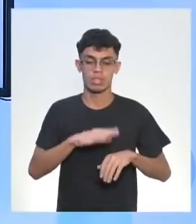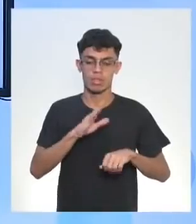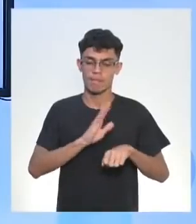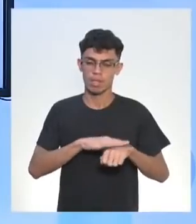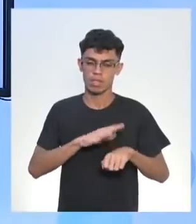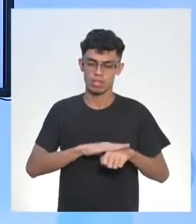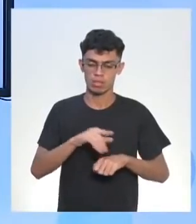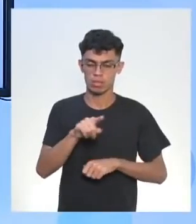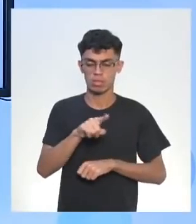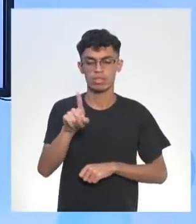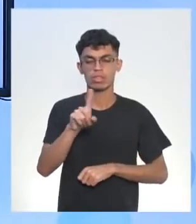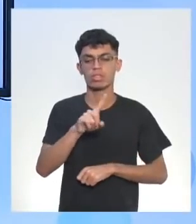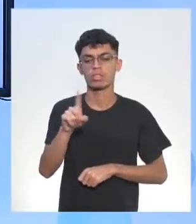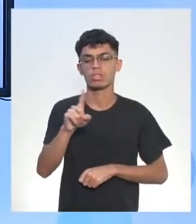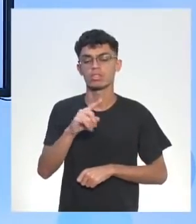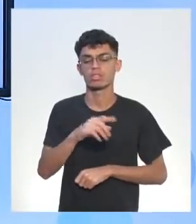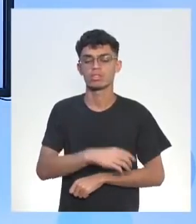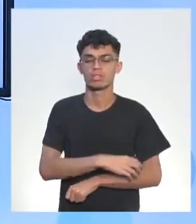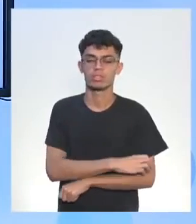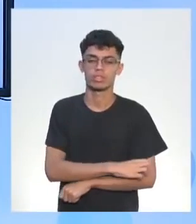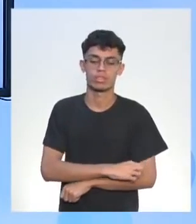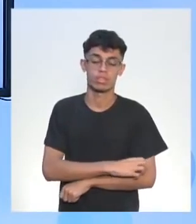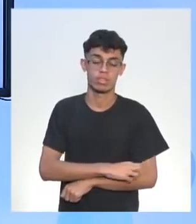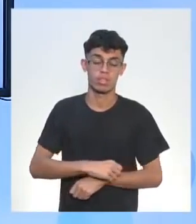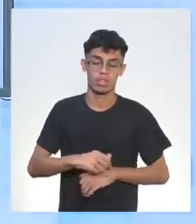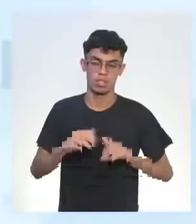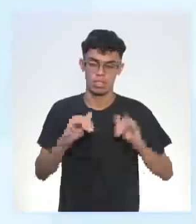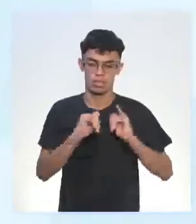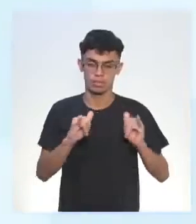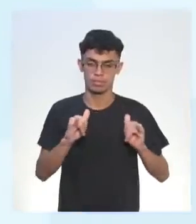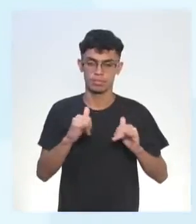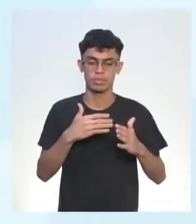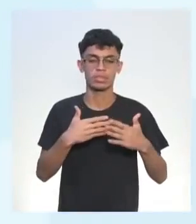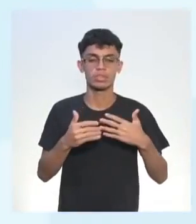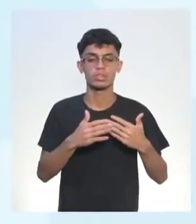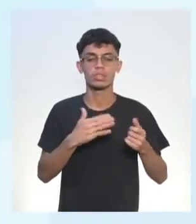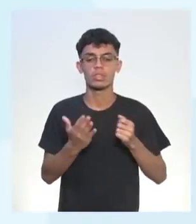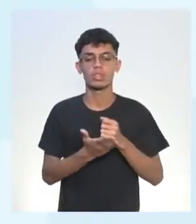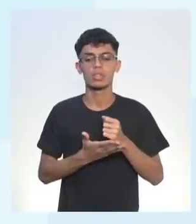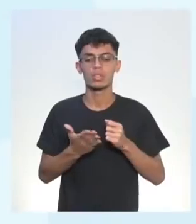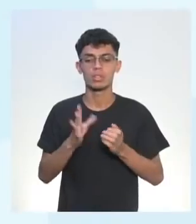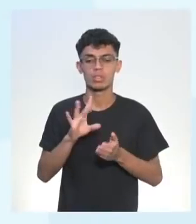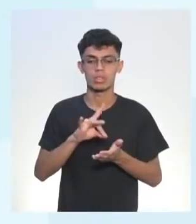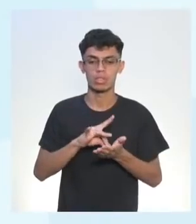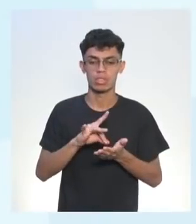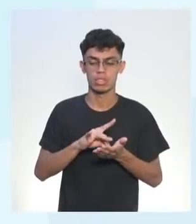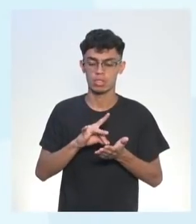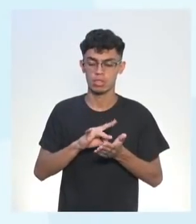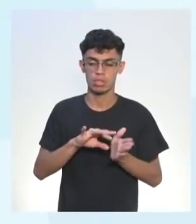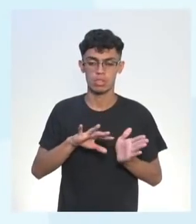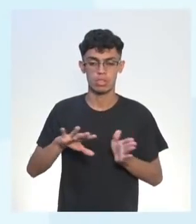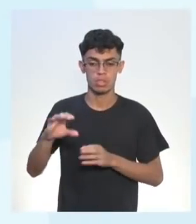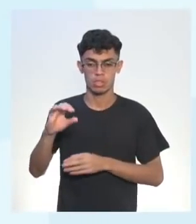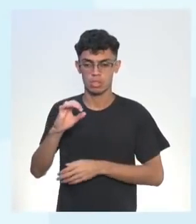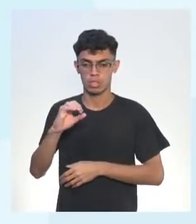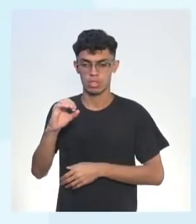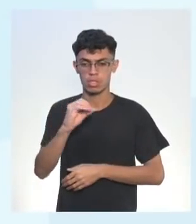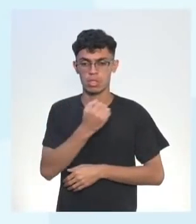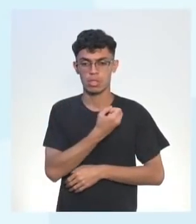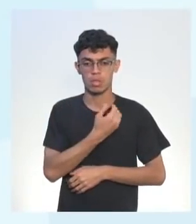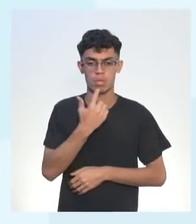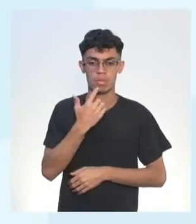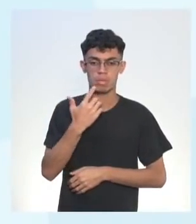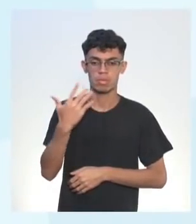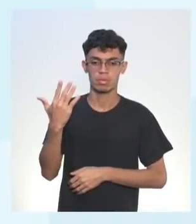para todo número, a gente generaliza, a gente fala o seguinte, ó, para qualquer base real que não seja 0, tá? Esse número aqui onde eu